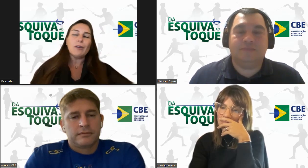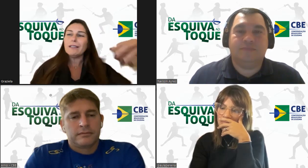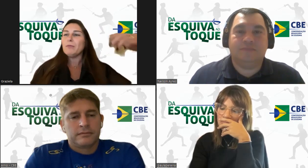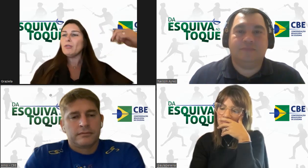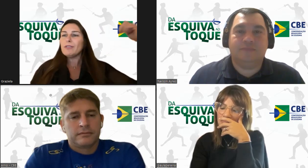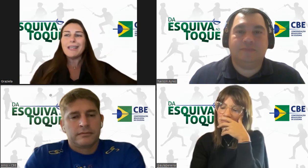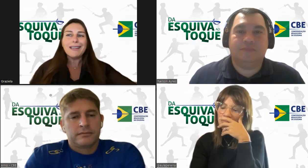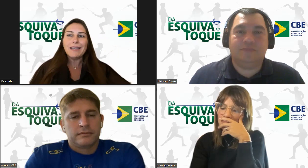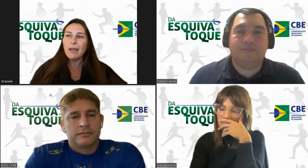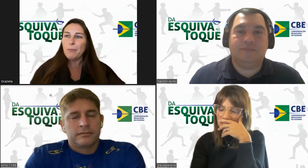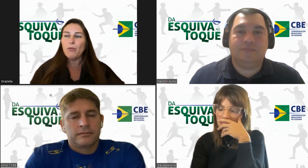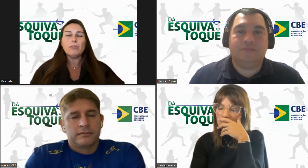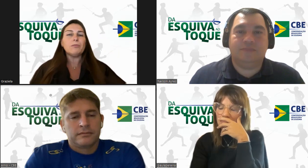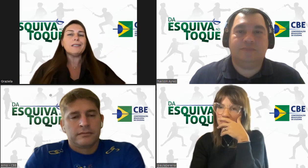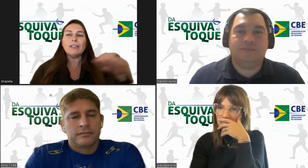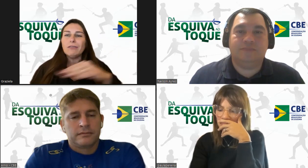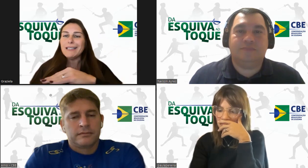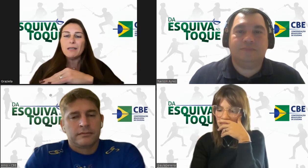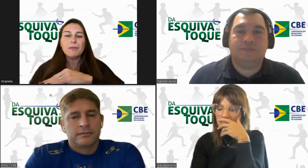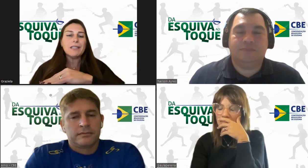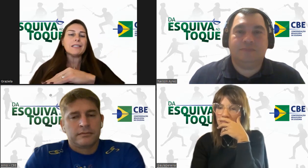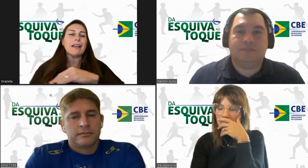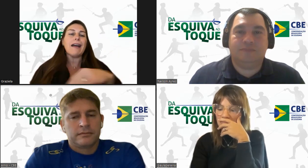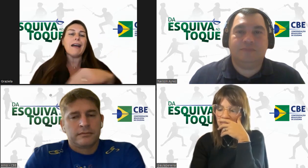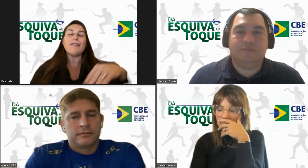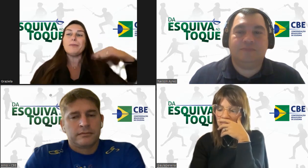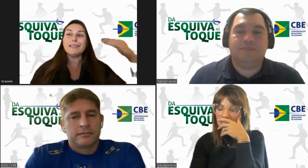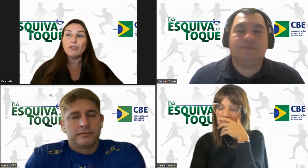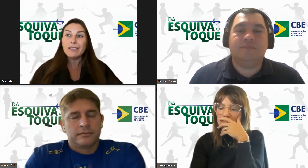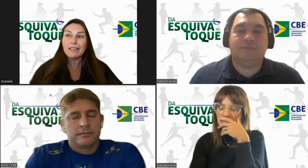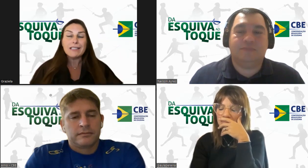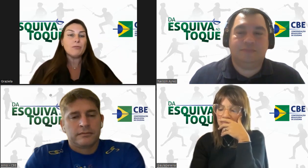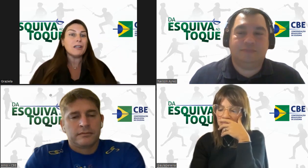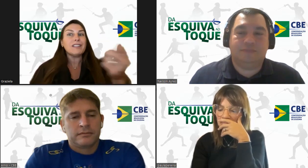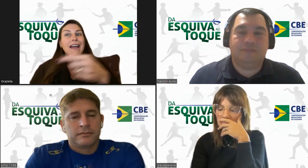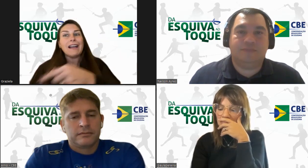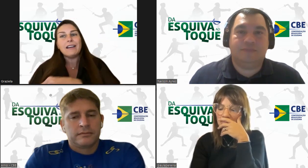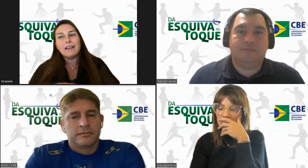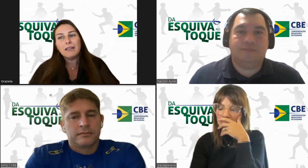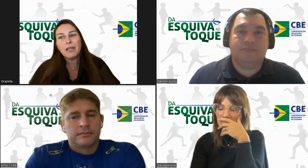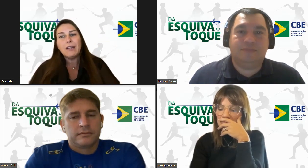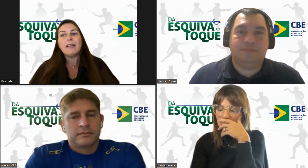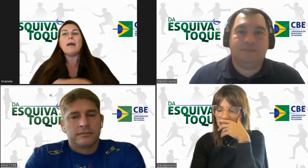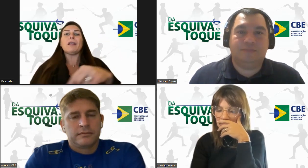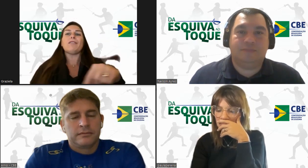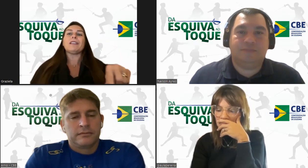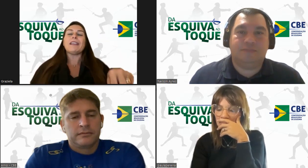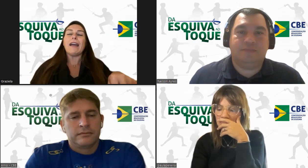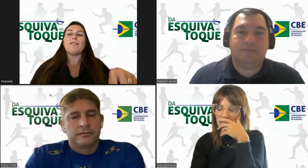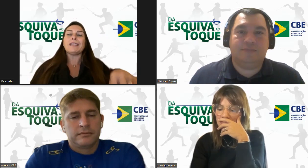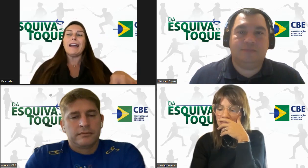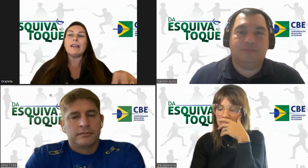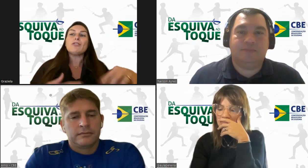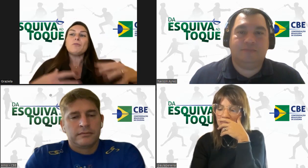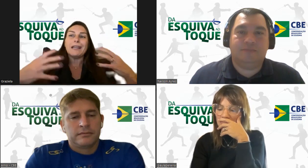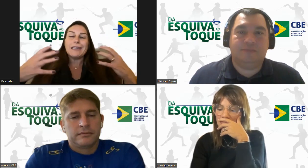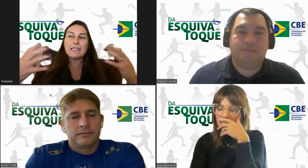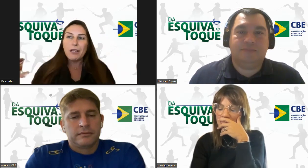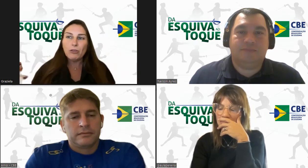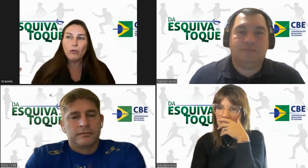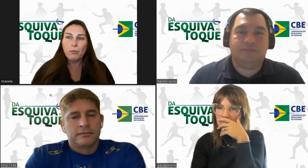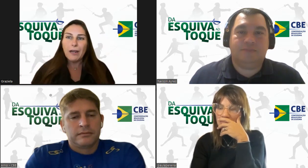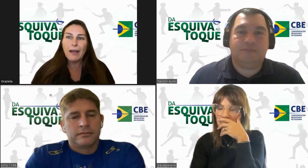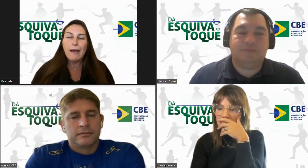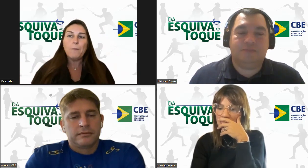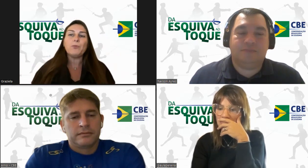cada 30 40 minutos tem que estar repondo mantendo glicemia estável mantendo hidratação para evitar cãibra para evitar evitar é o